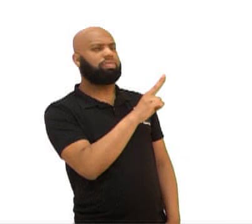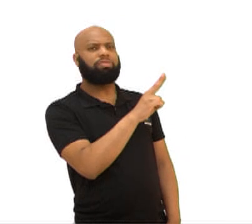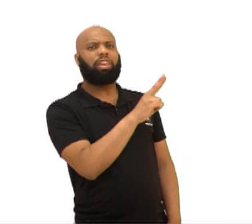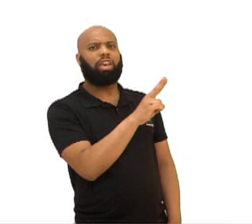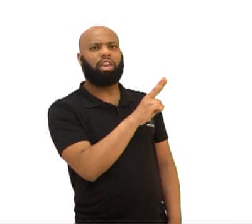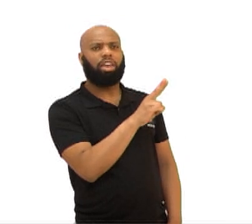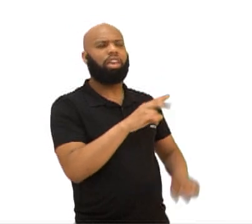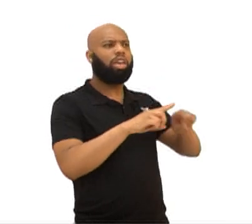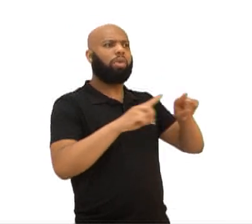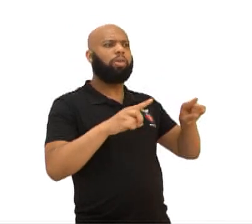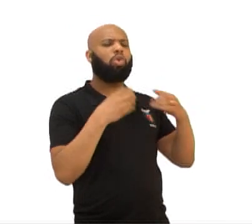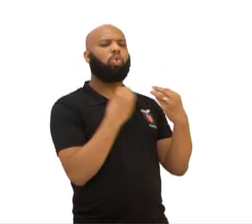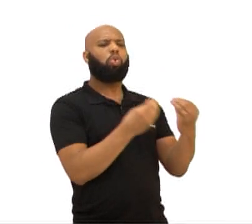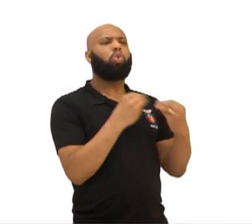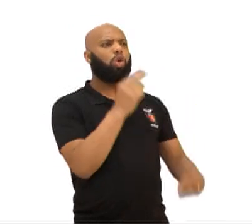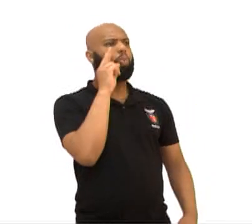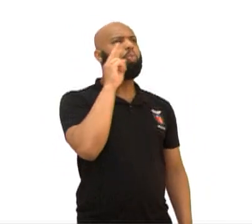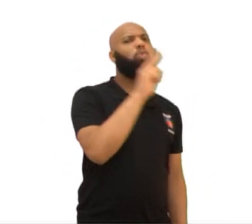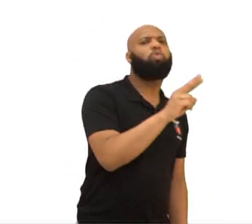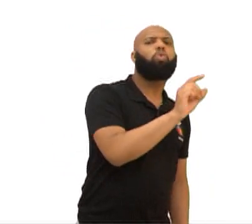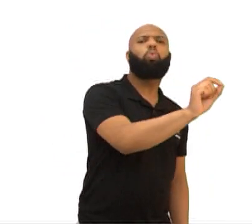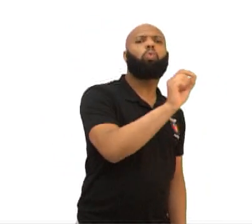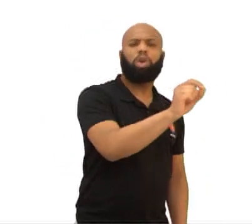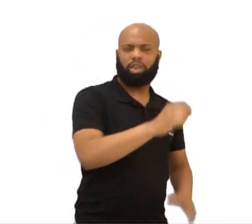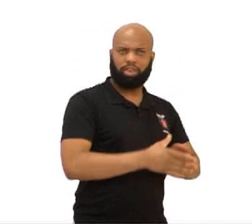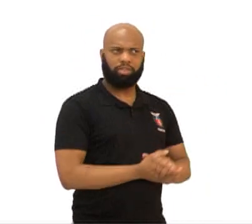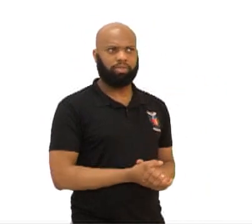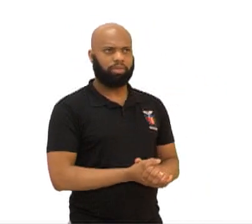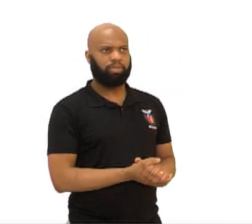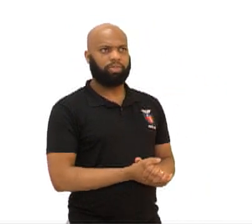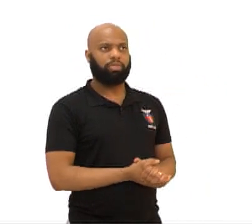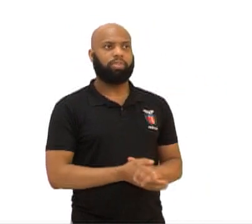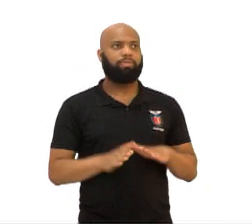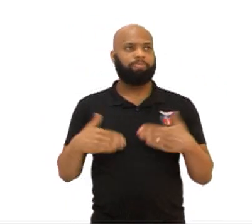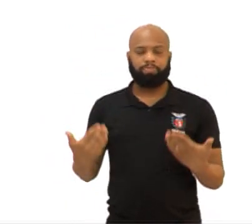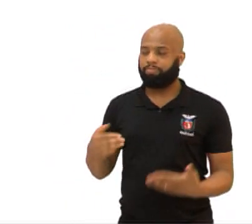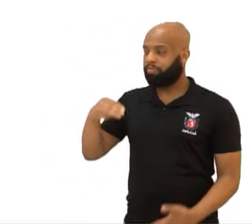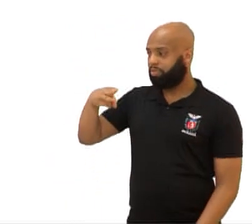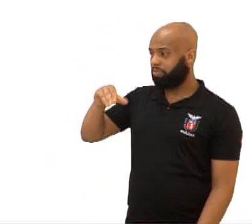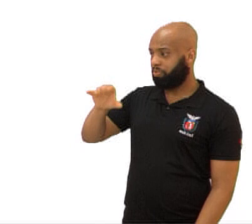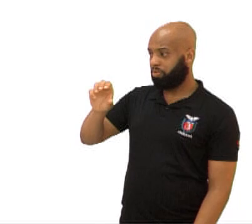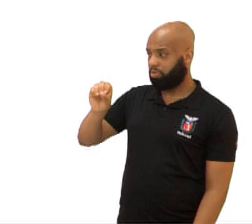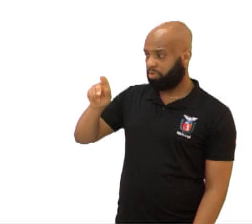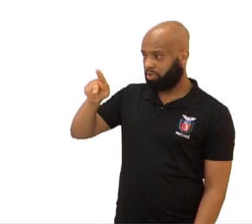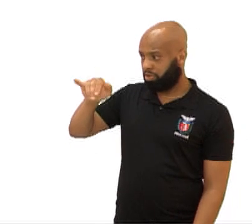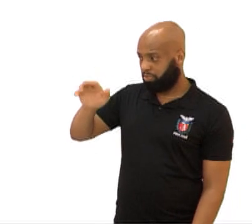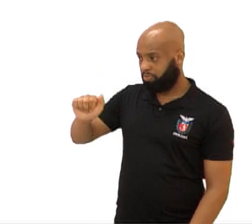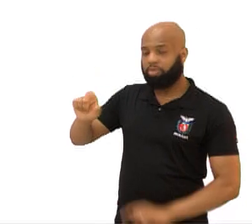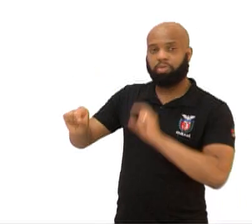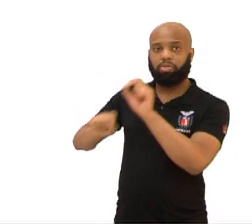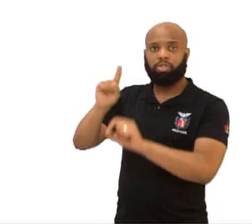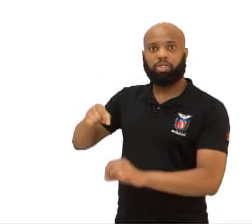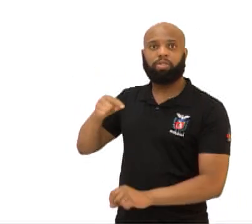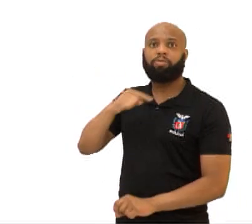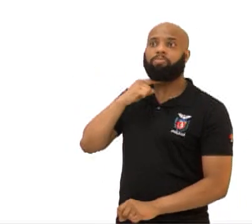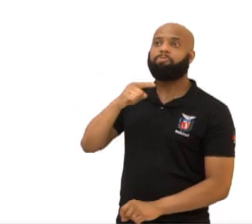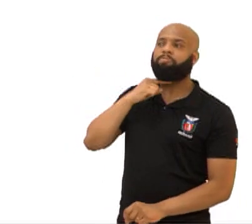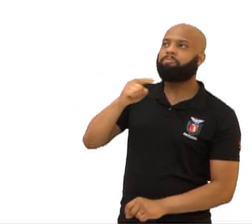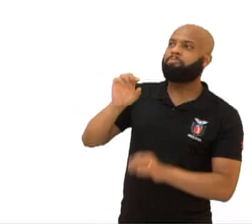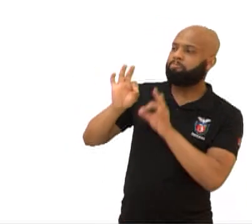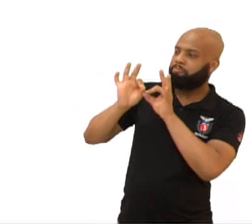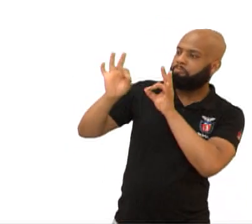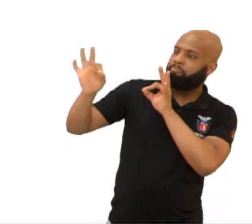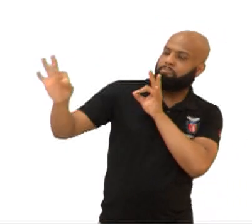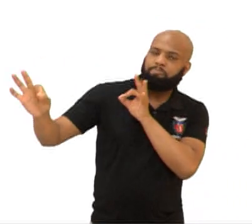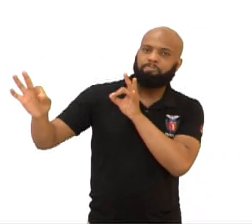Mas, professor Jorge, dificuldade de estarmos vendo o quê? A miopia. Então, dificuldade de observar longas distâncias,